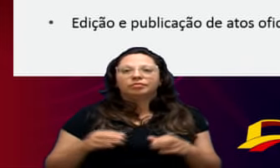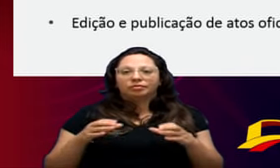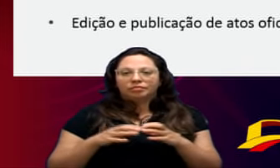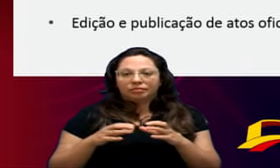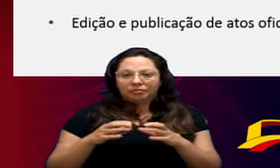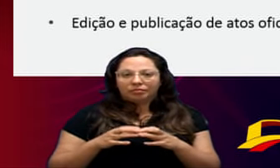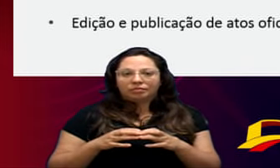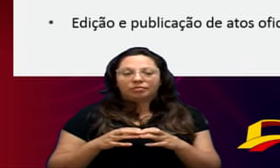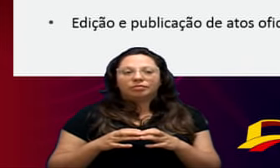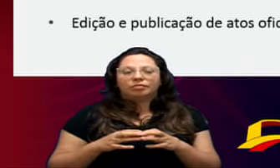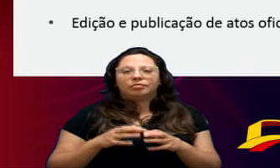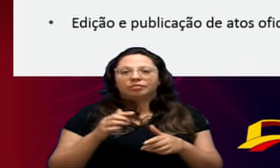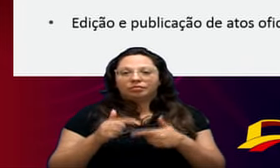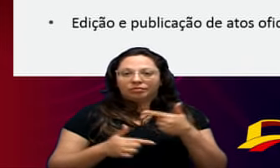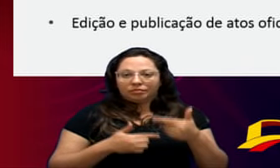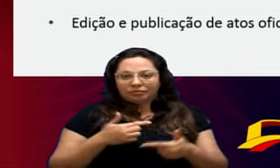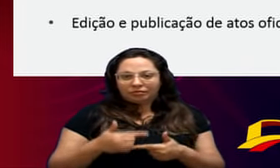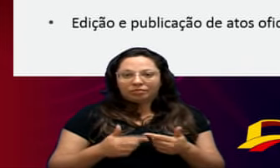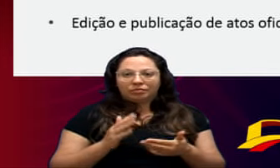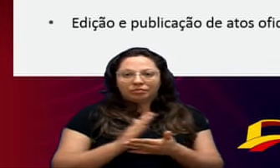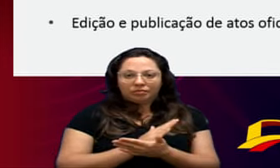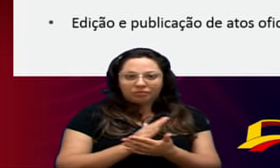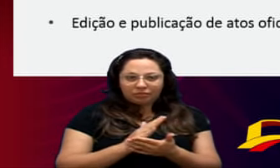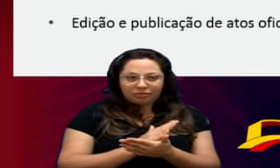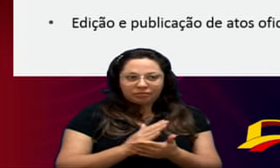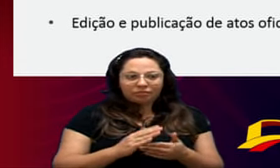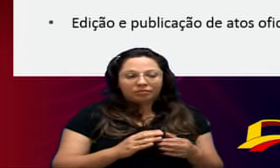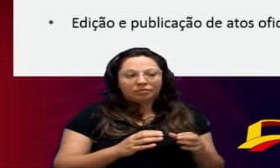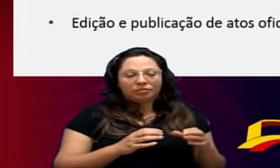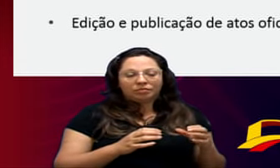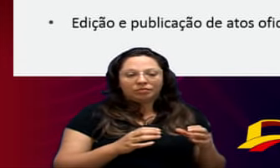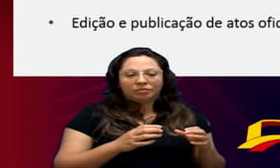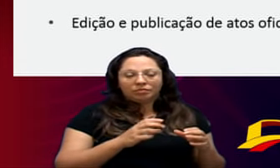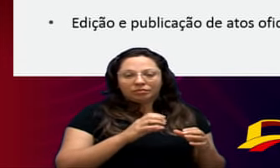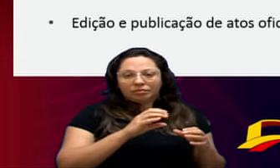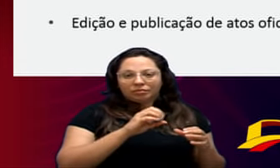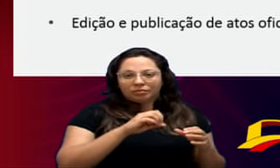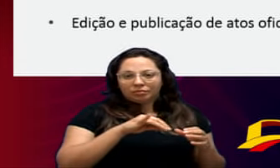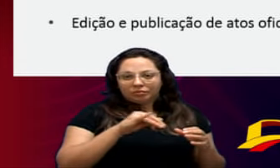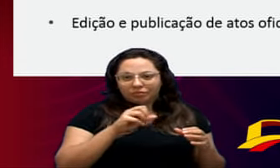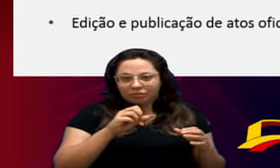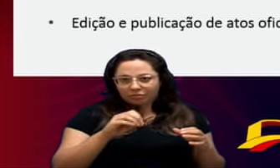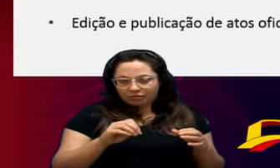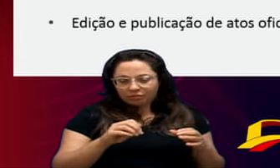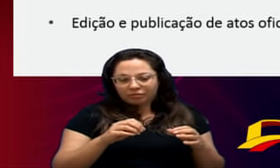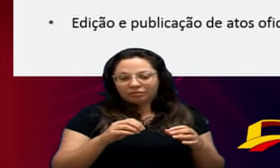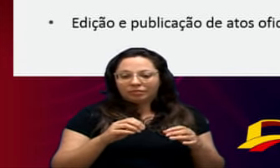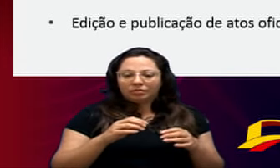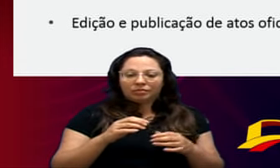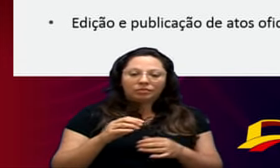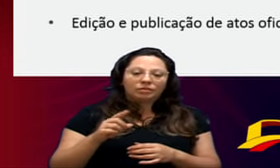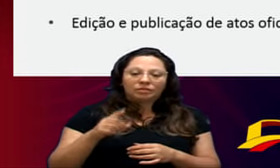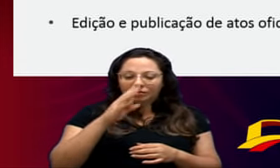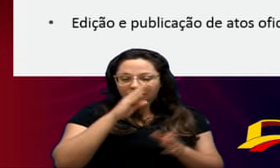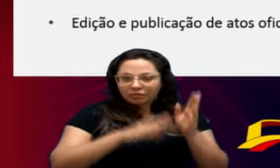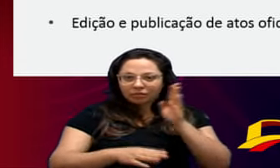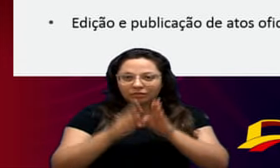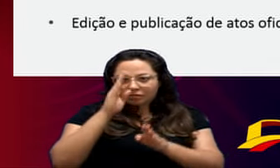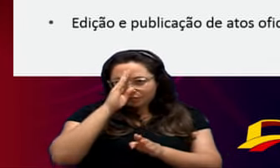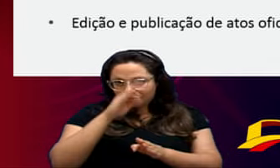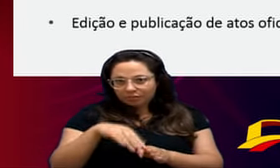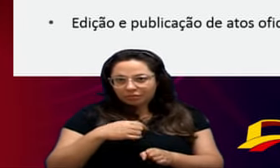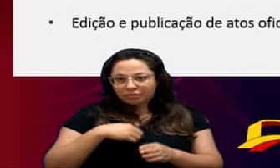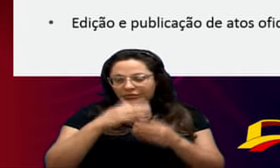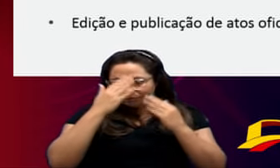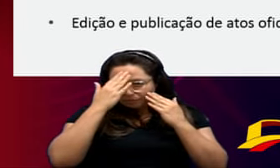formada por servidores de carreira alguns comissionados também fazem parte dela então diretamente a a esses servidores que eu dirijo o